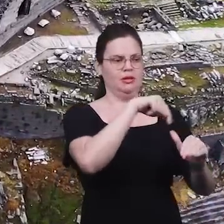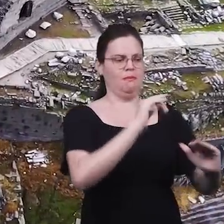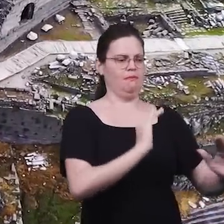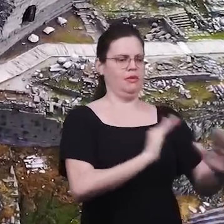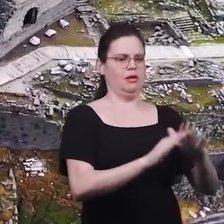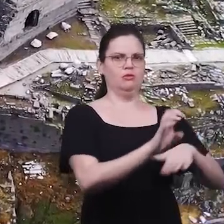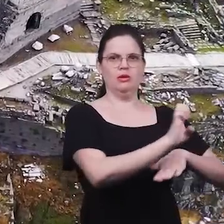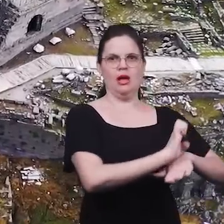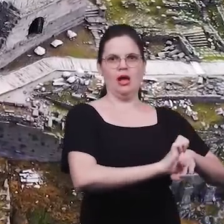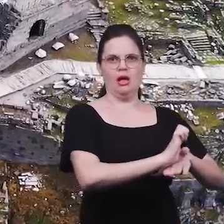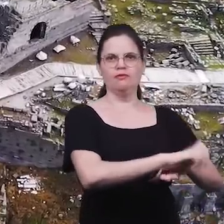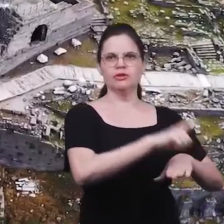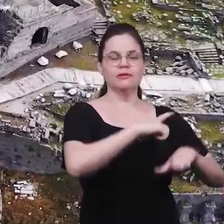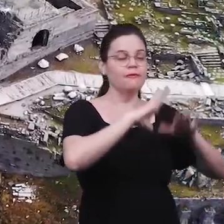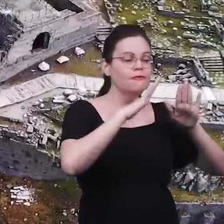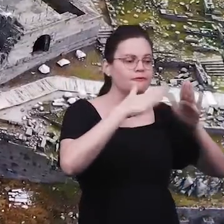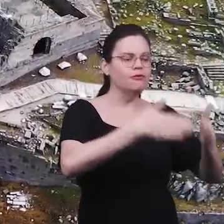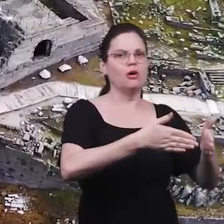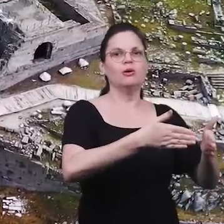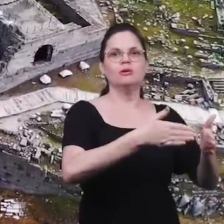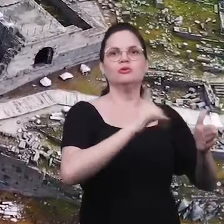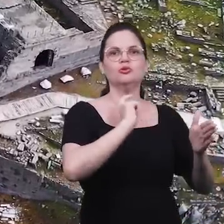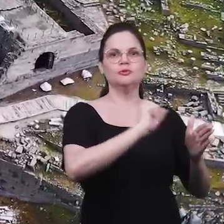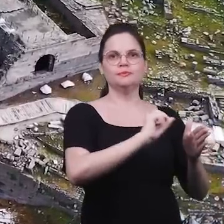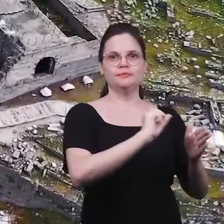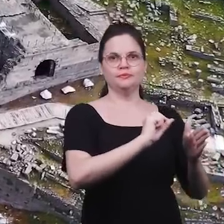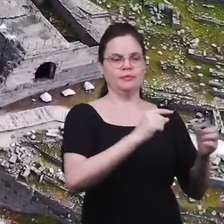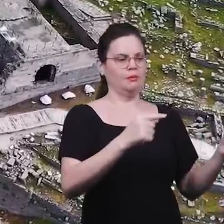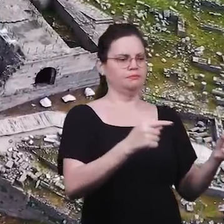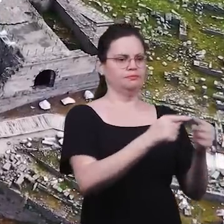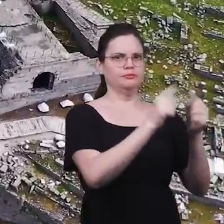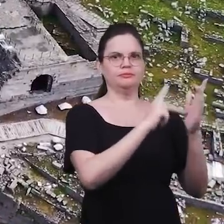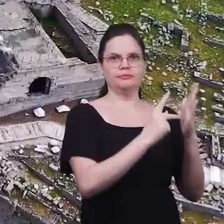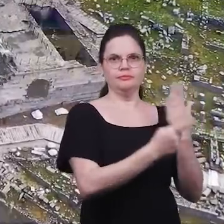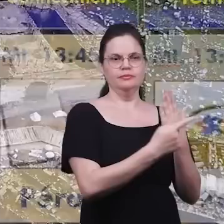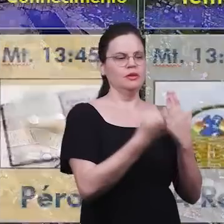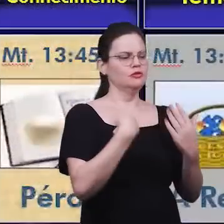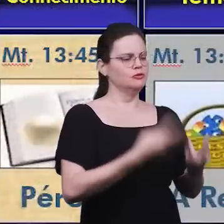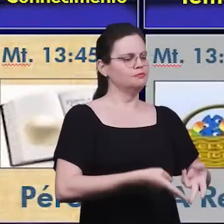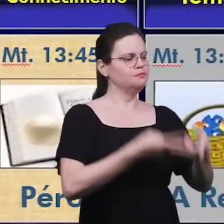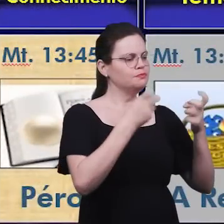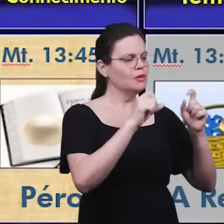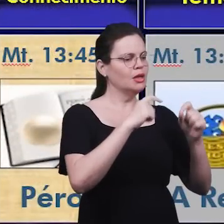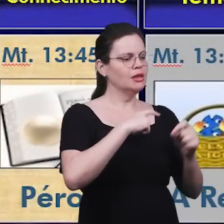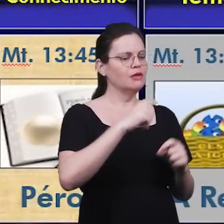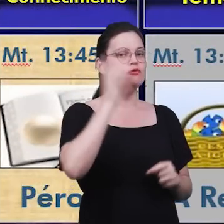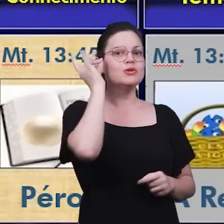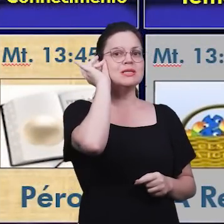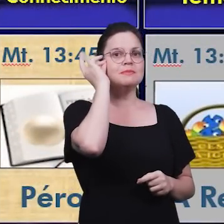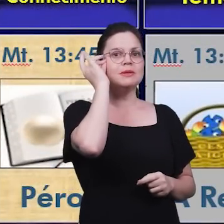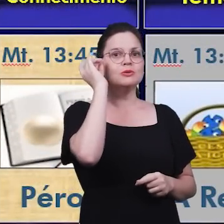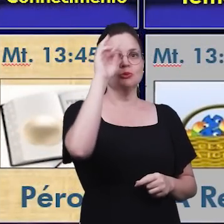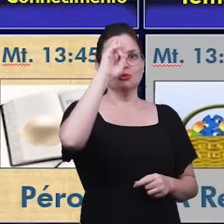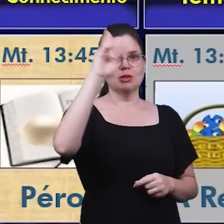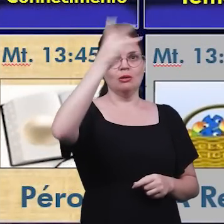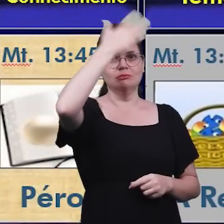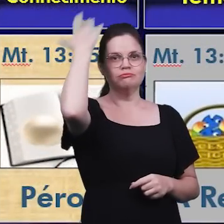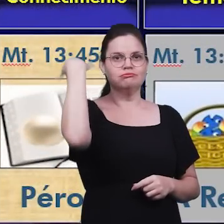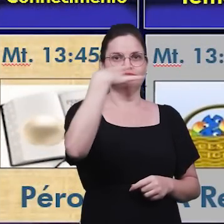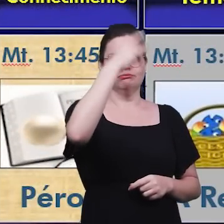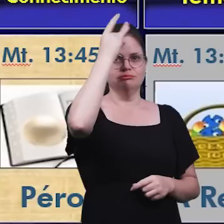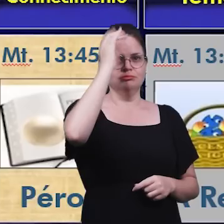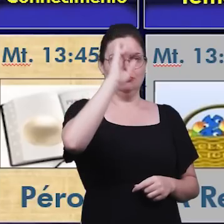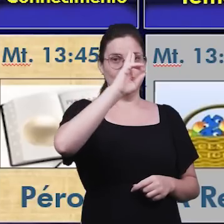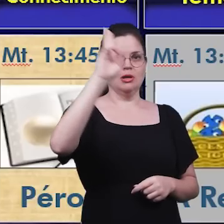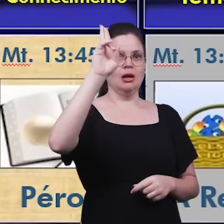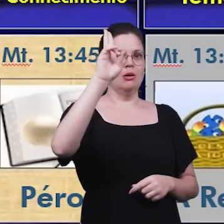ênfase, nós vamos ver a operação do Espírito do Senhor. Porque é o conjunto, então foi todo o conjunto